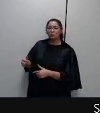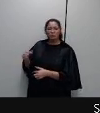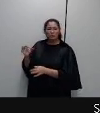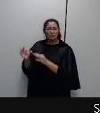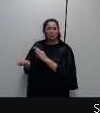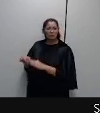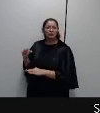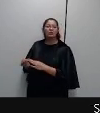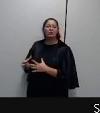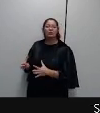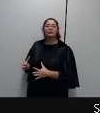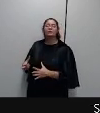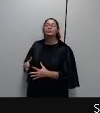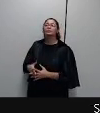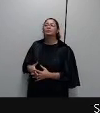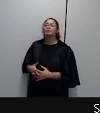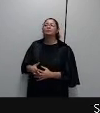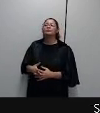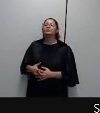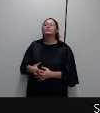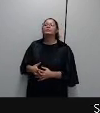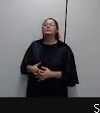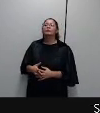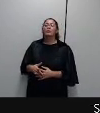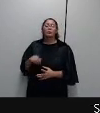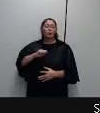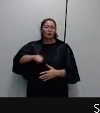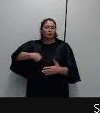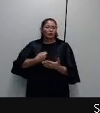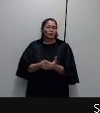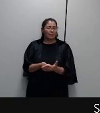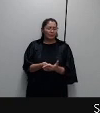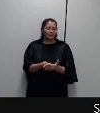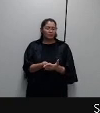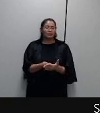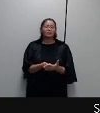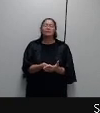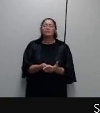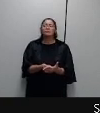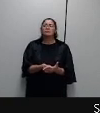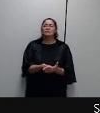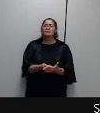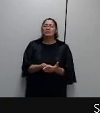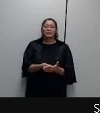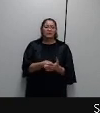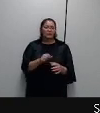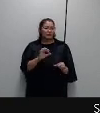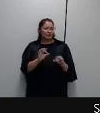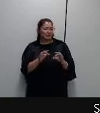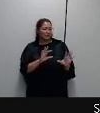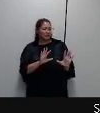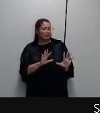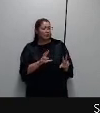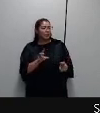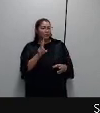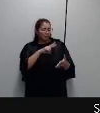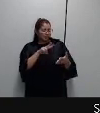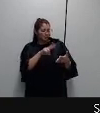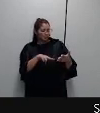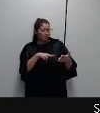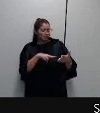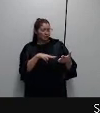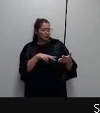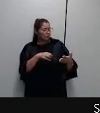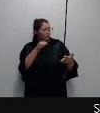eu for vou aplicar uma restrição e cognitiva eu vejo qual é o direito está